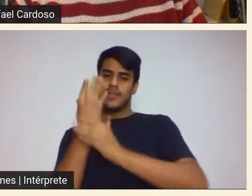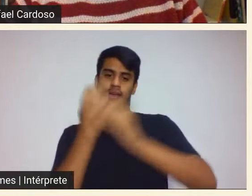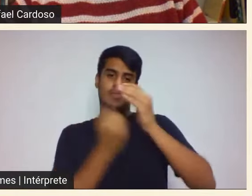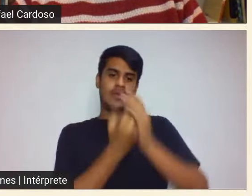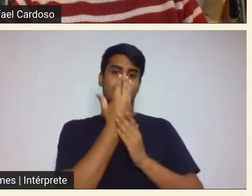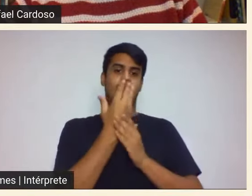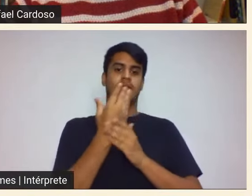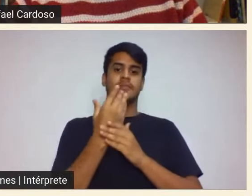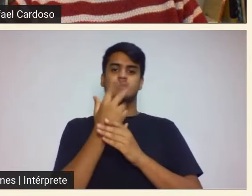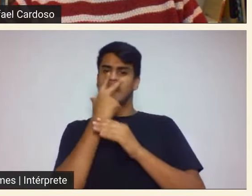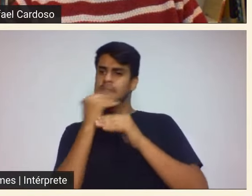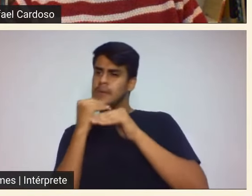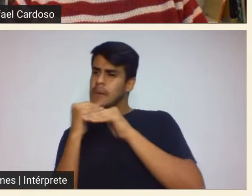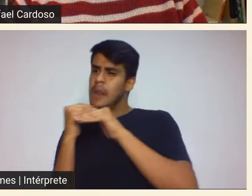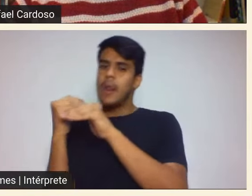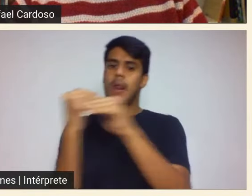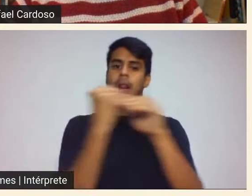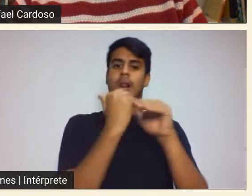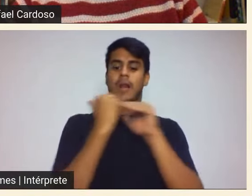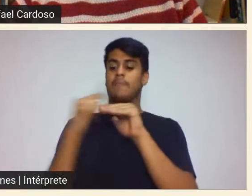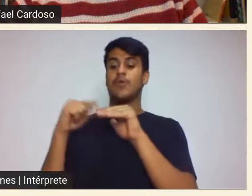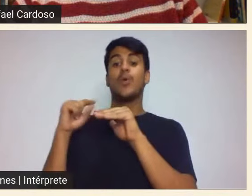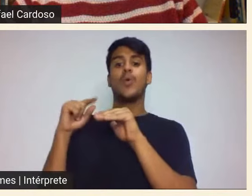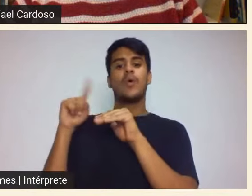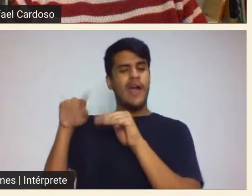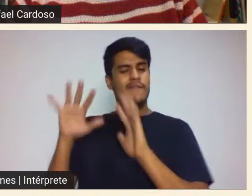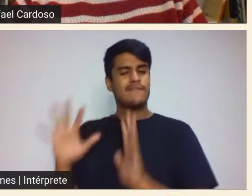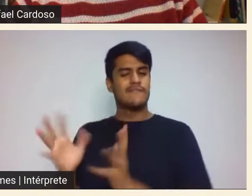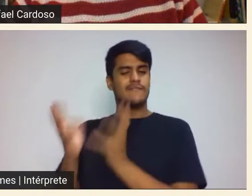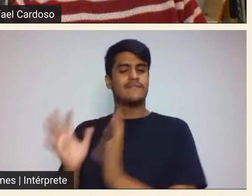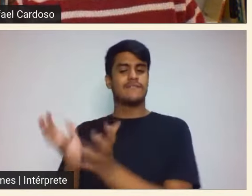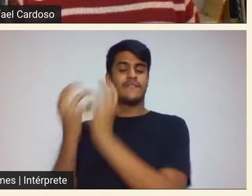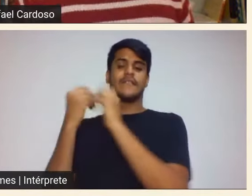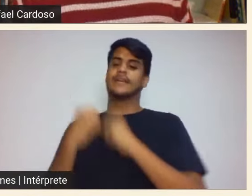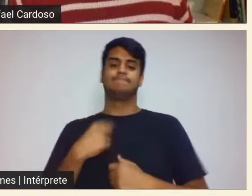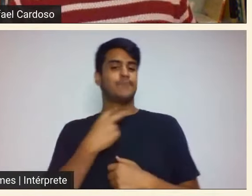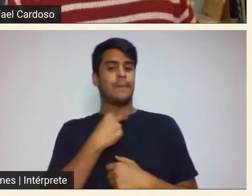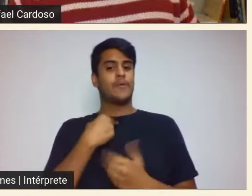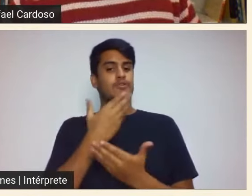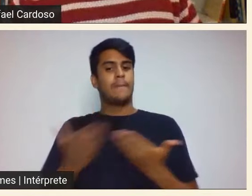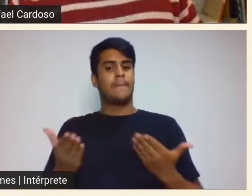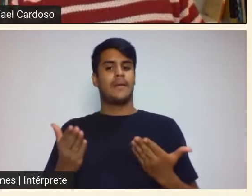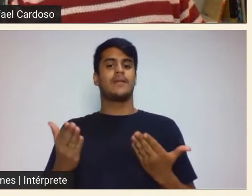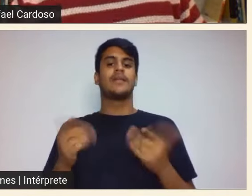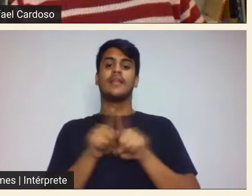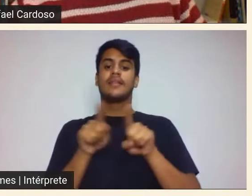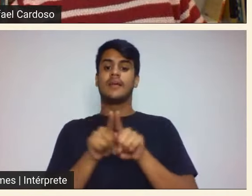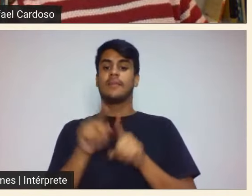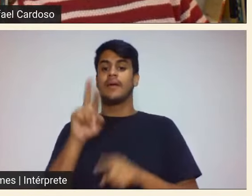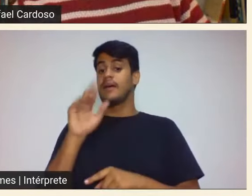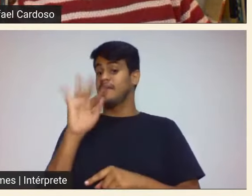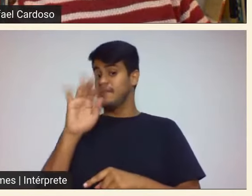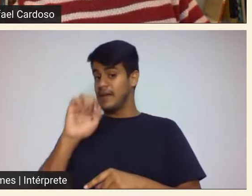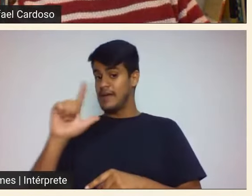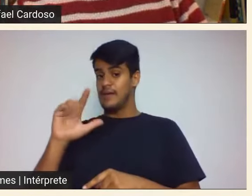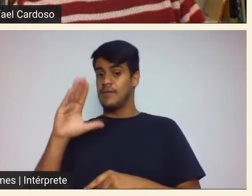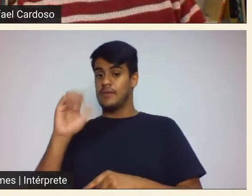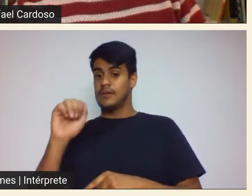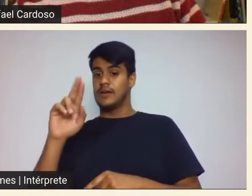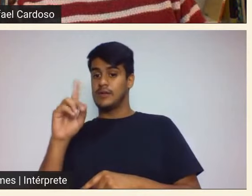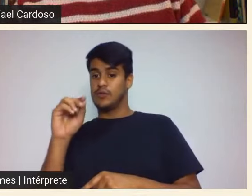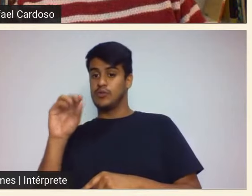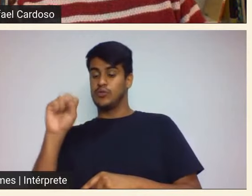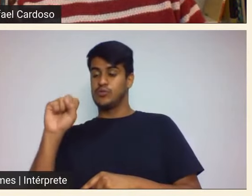alinhadas com brilho e provocação. Não podemos perder o novo livro de Rafael Cardoso. Seria a primeira